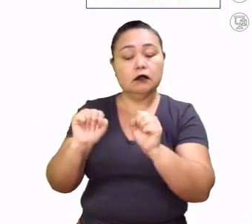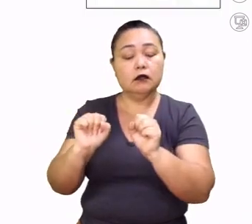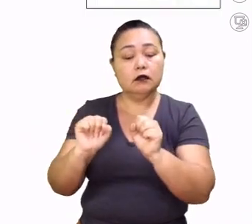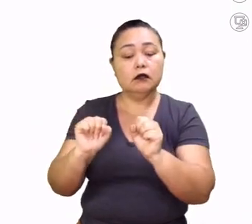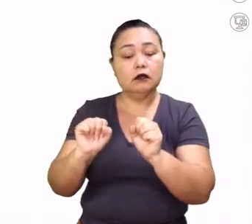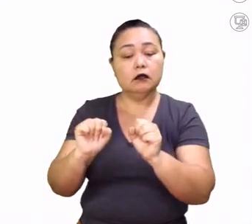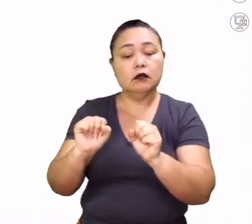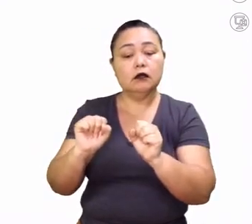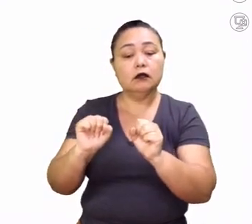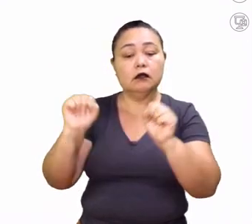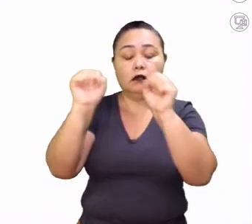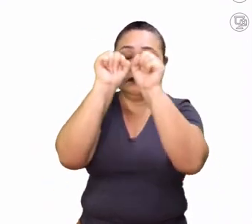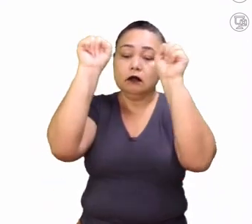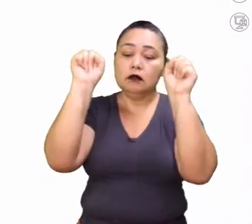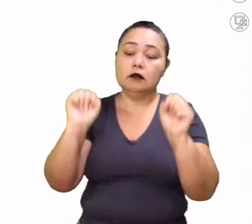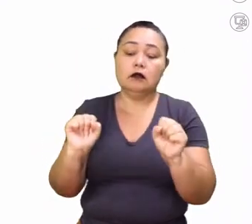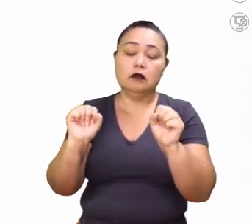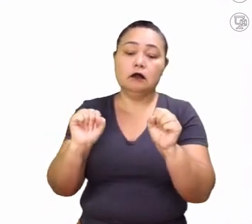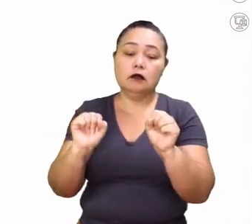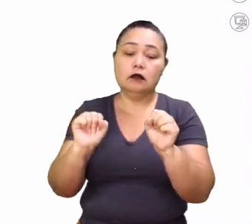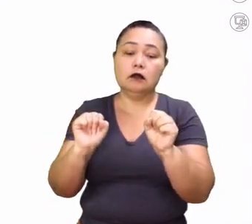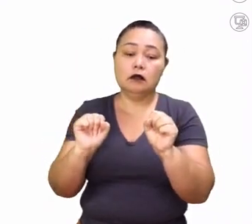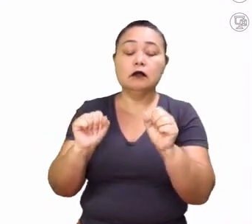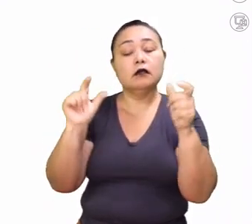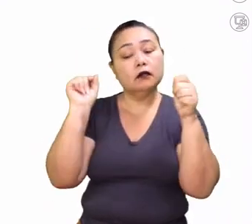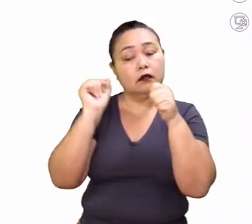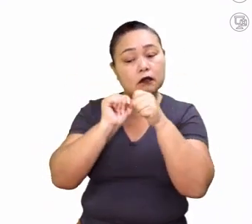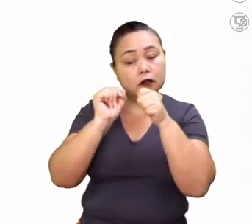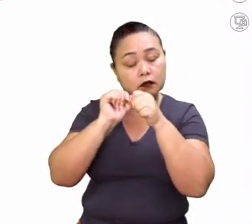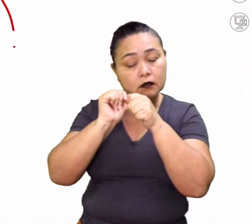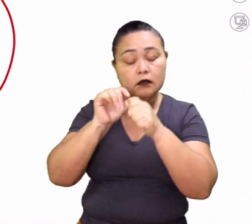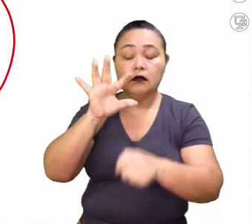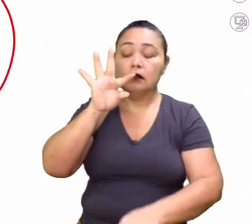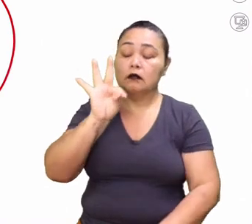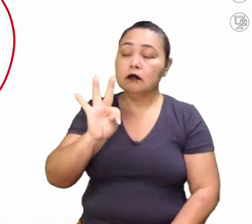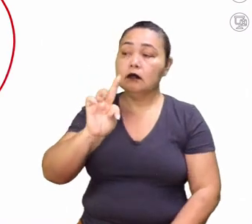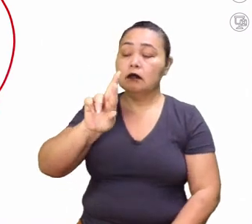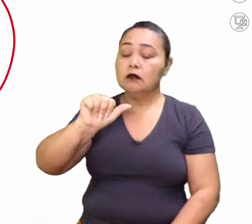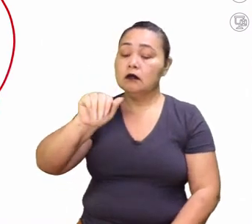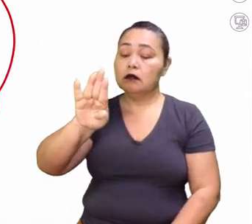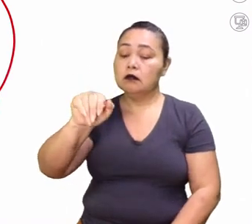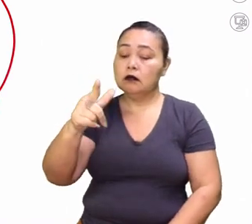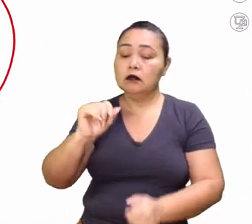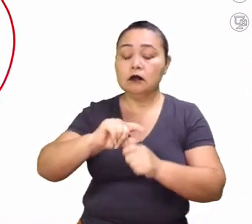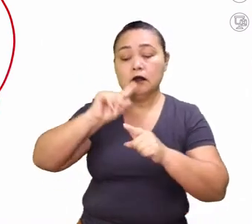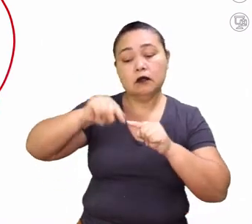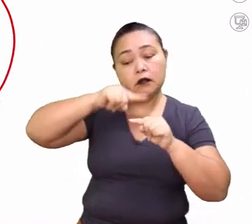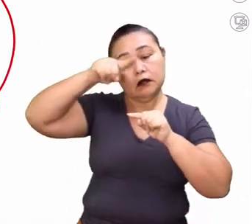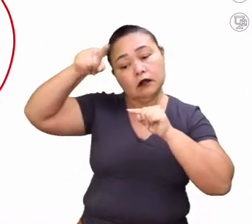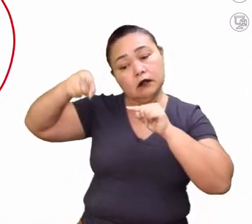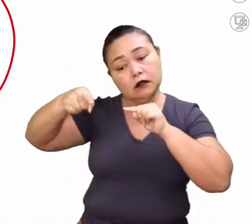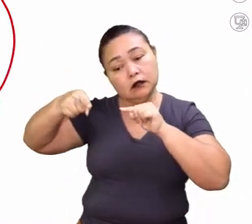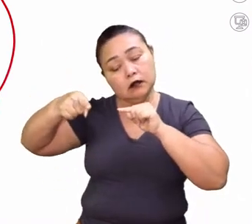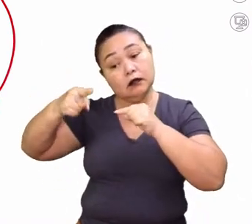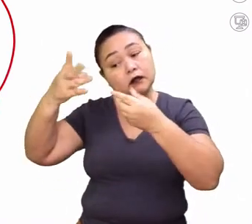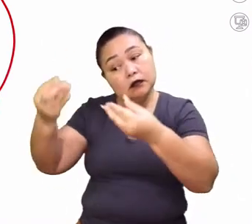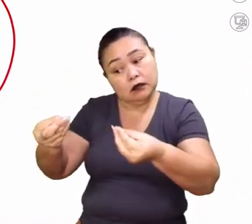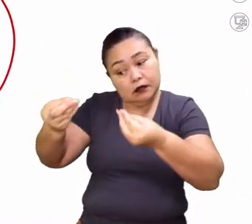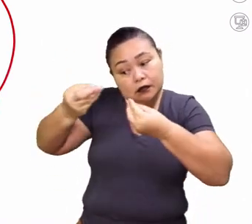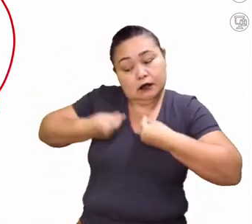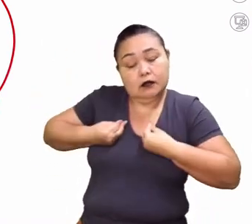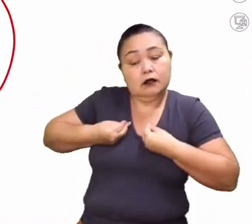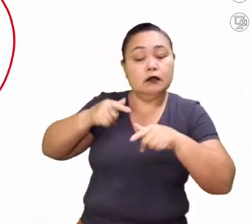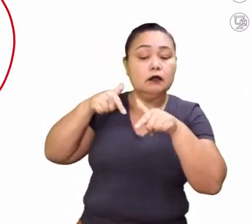Opa o sistema tá realizando trabalho antihorário né o sistema recebe